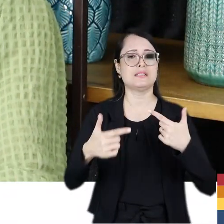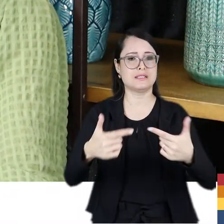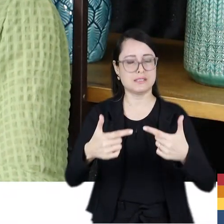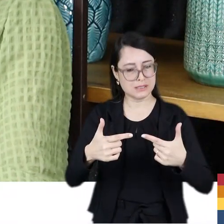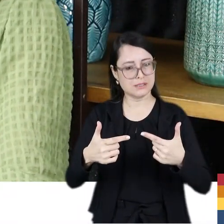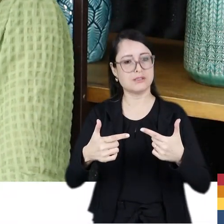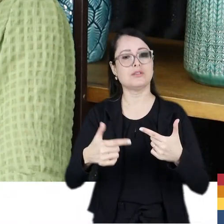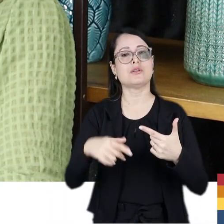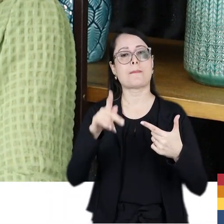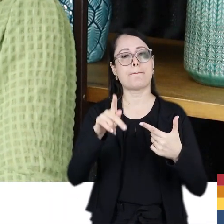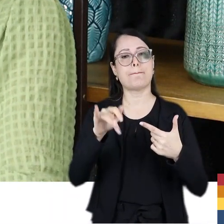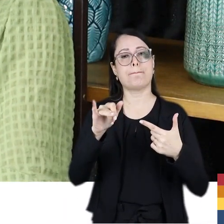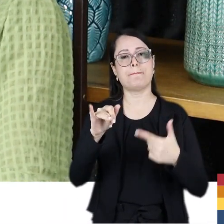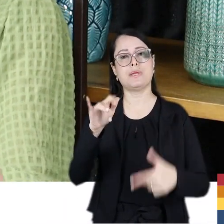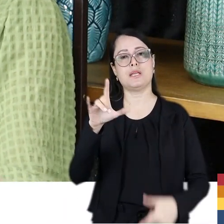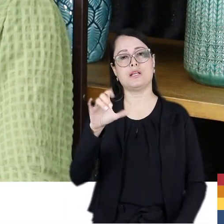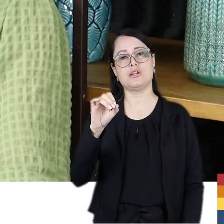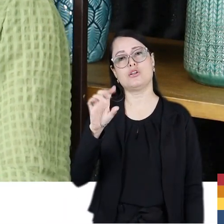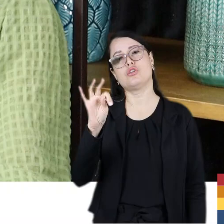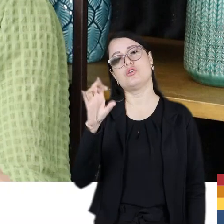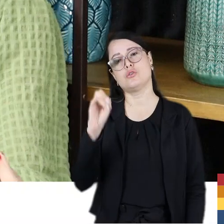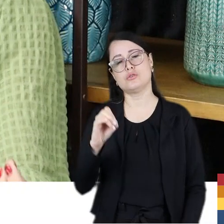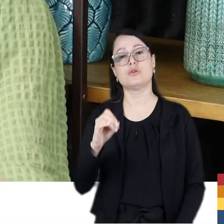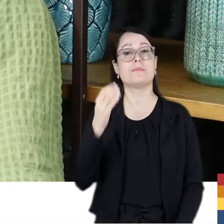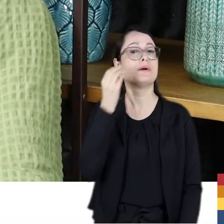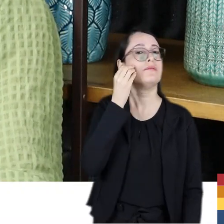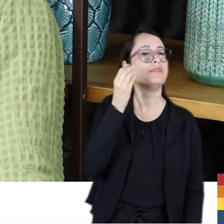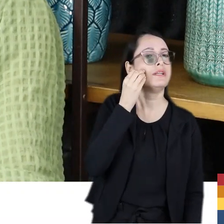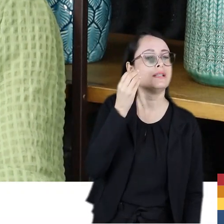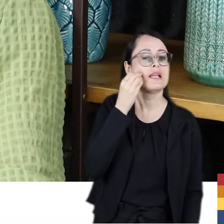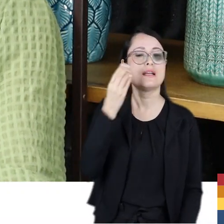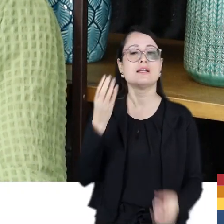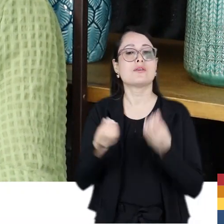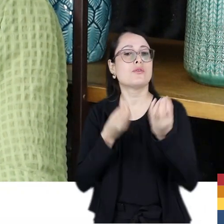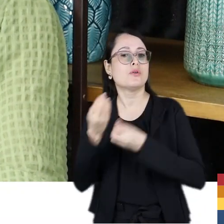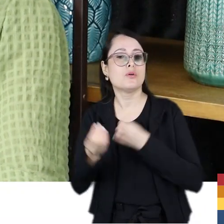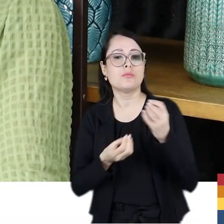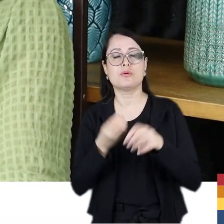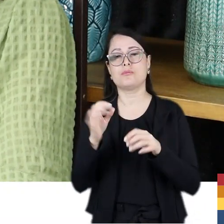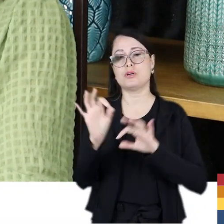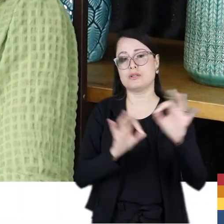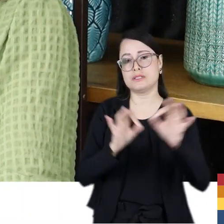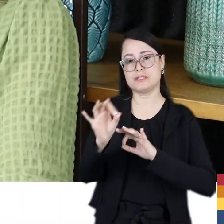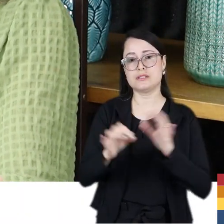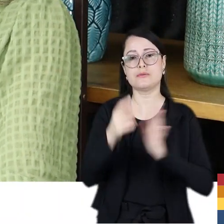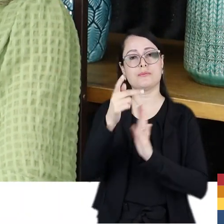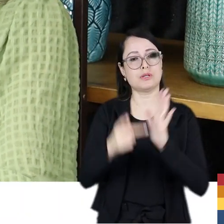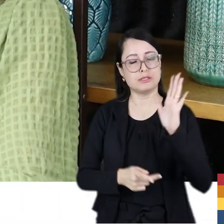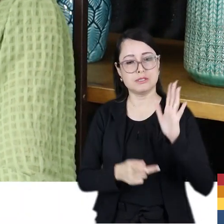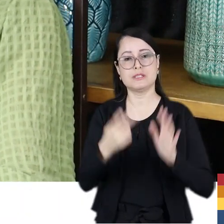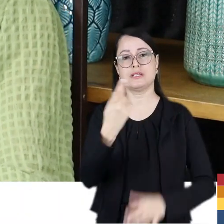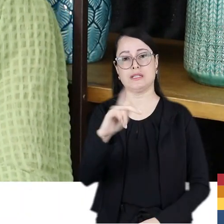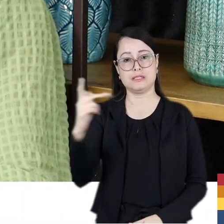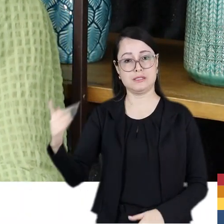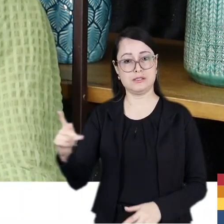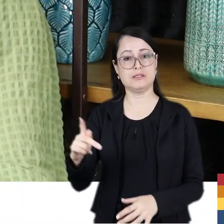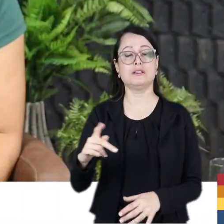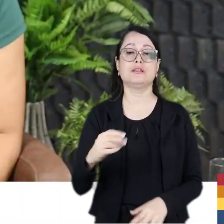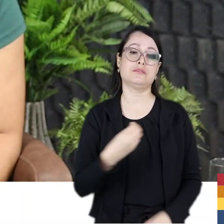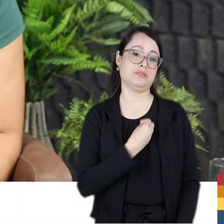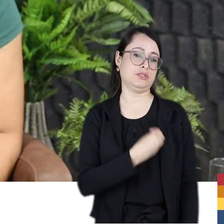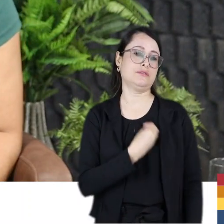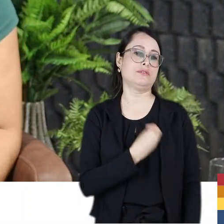testagem, para aprimoramento, né? Dos estudantes na elaboração de projetos e no desenvolvimento dos seus projetos de vida também.